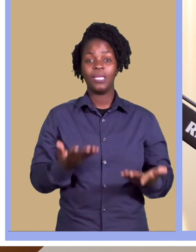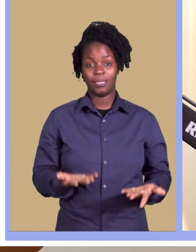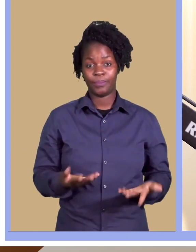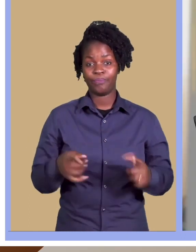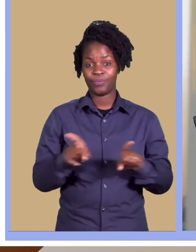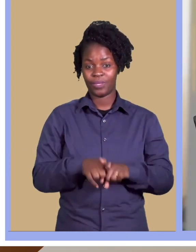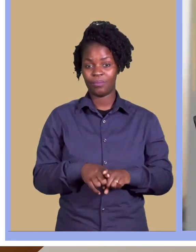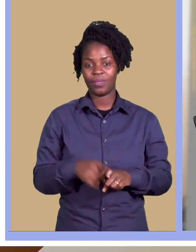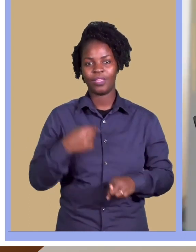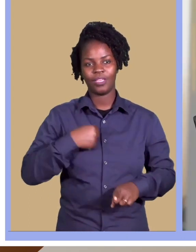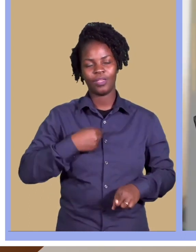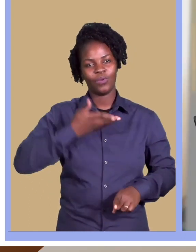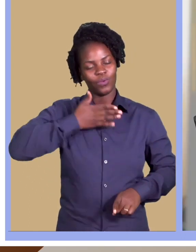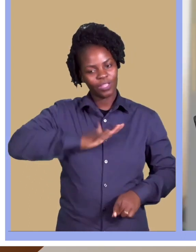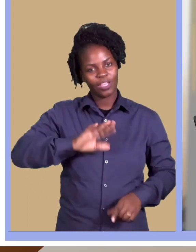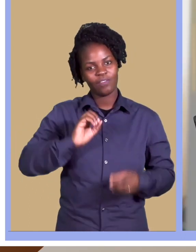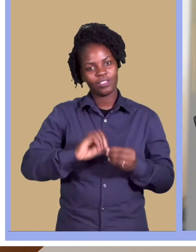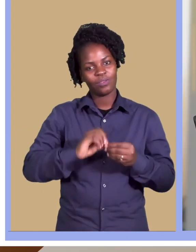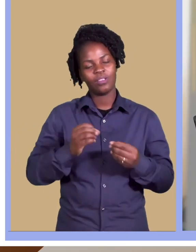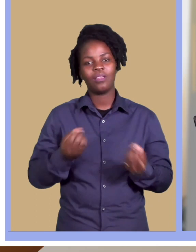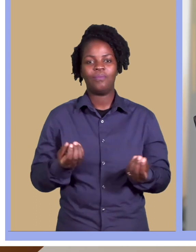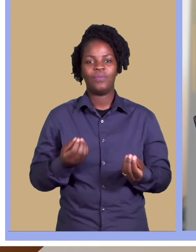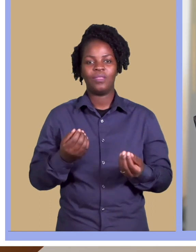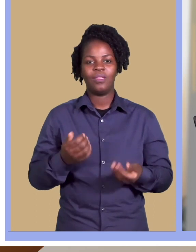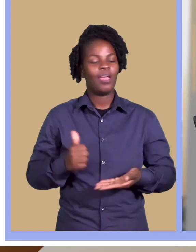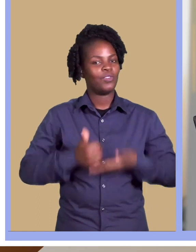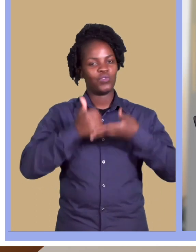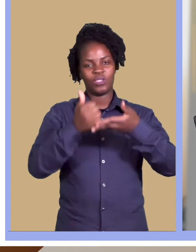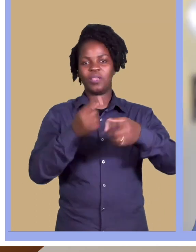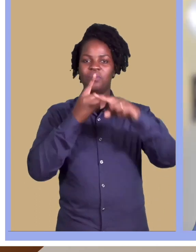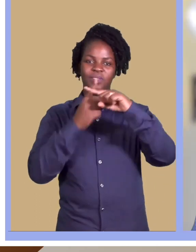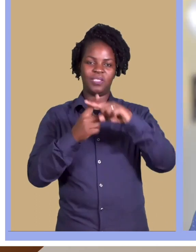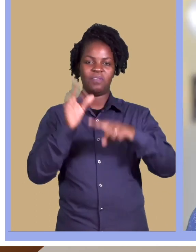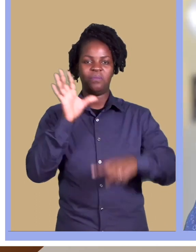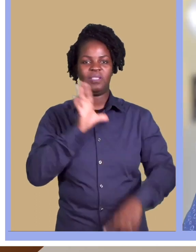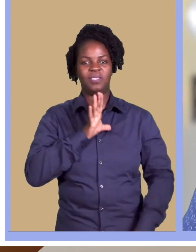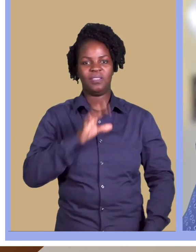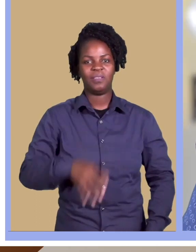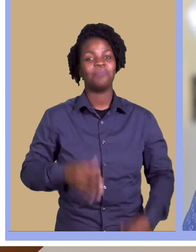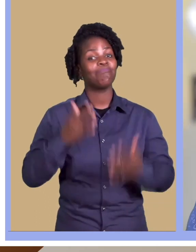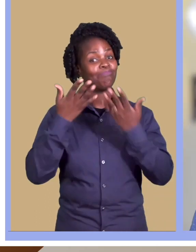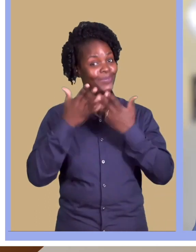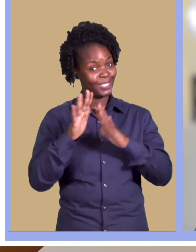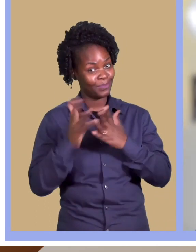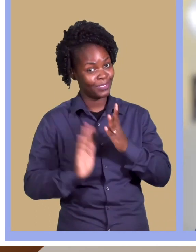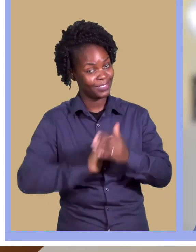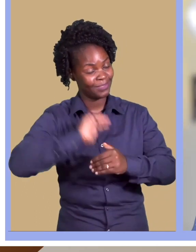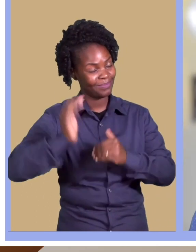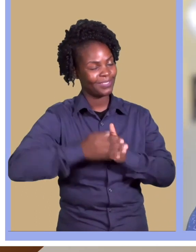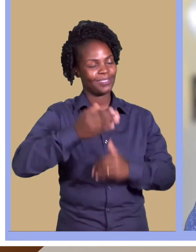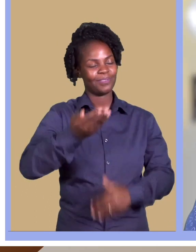contribuição positiva. Eu tenho certeza que vai. Muito obrigado. E parabéns mais uma vez. Obrigado. Bom, e voltando na questão